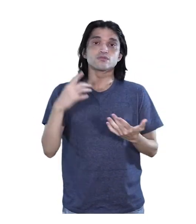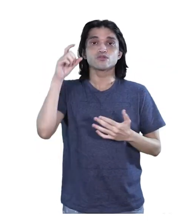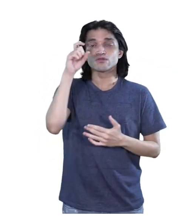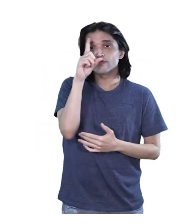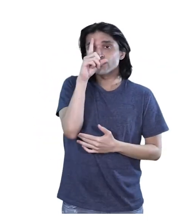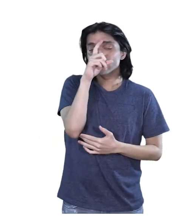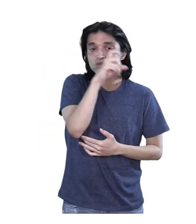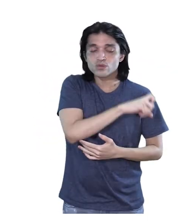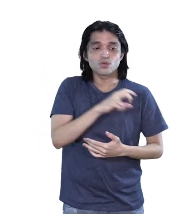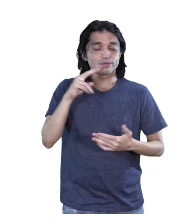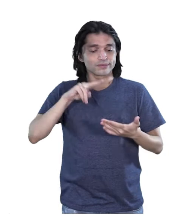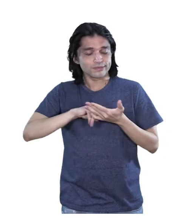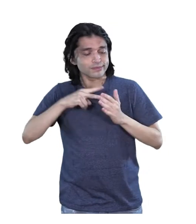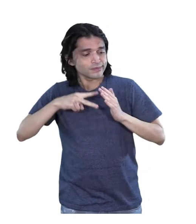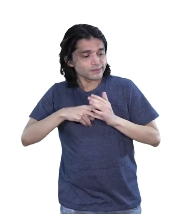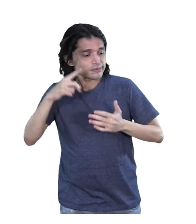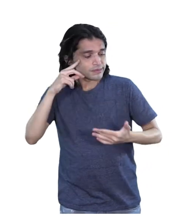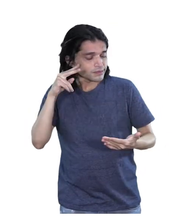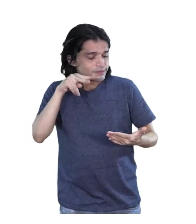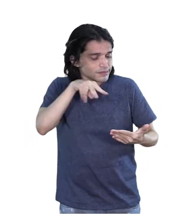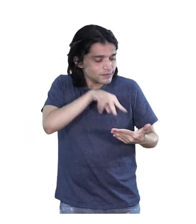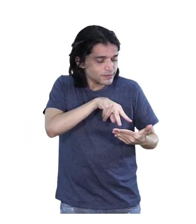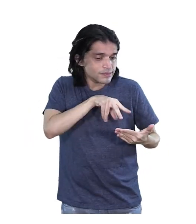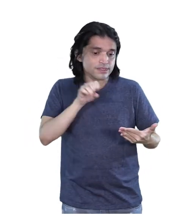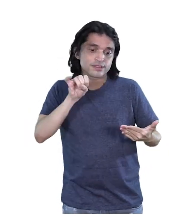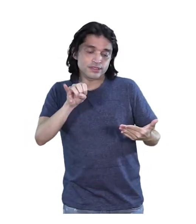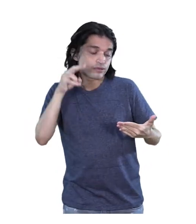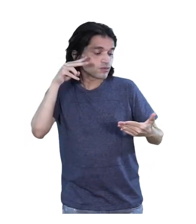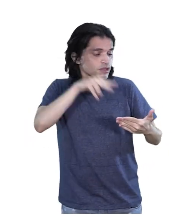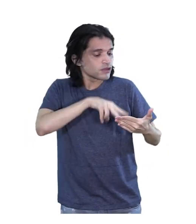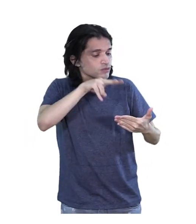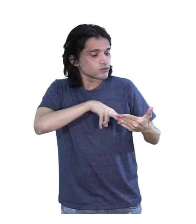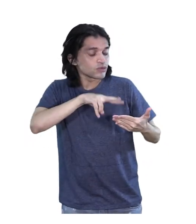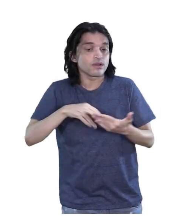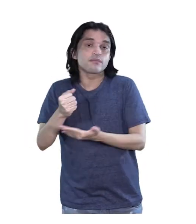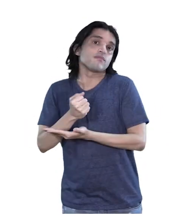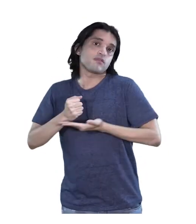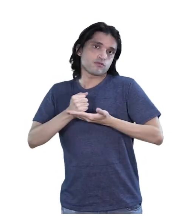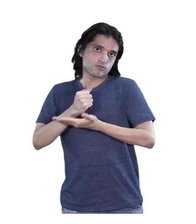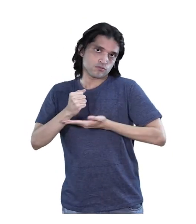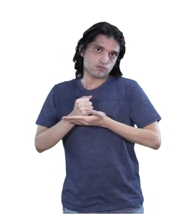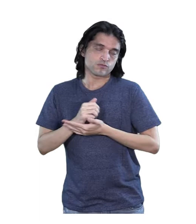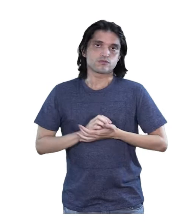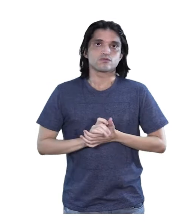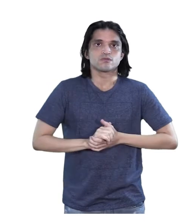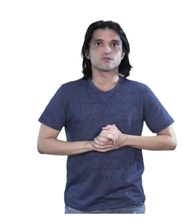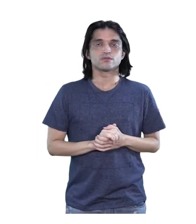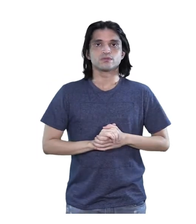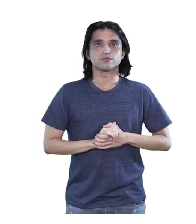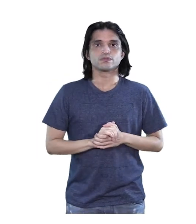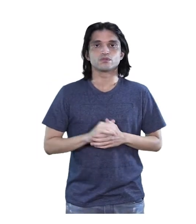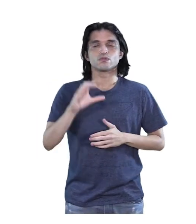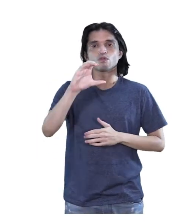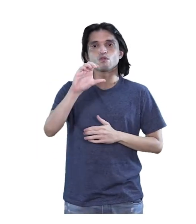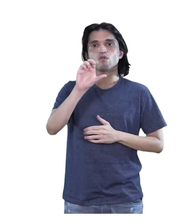textos dessa época, por leitores menos experientes. O ocultismo, uma das linhas